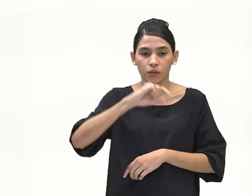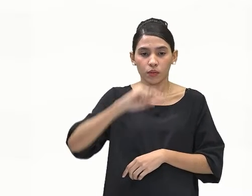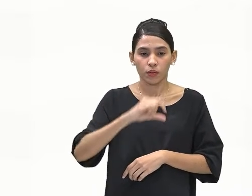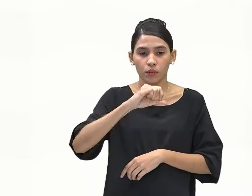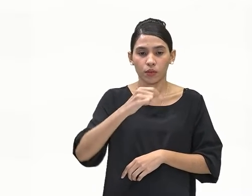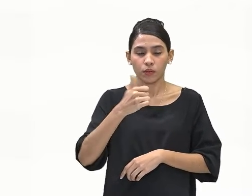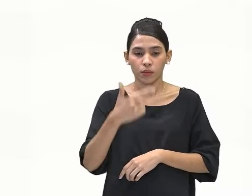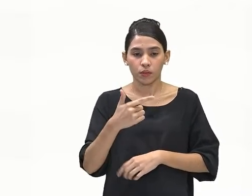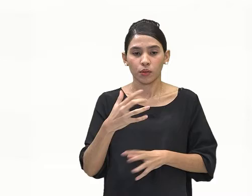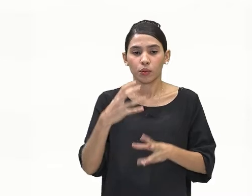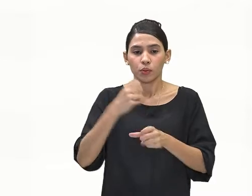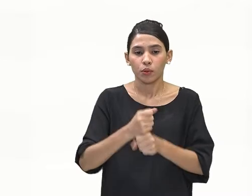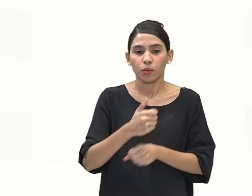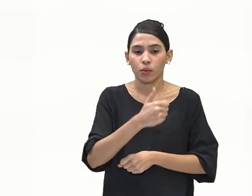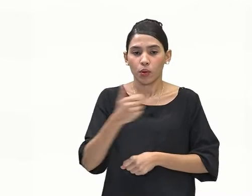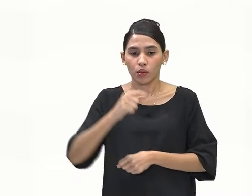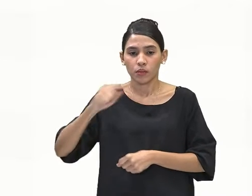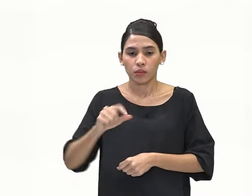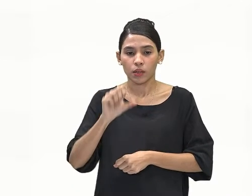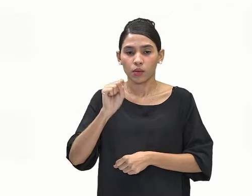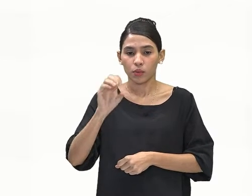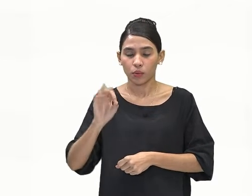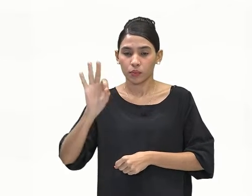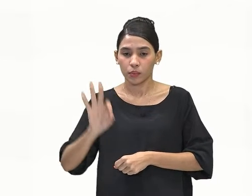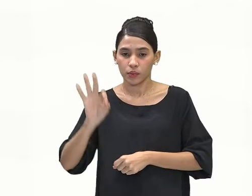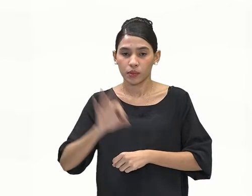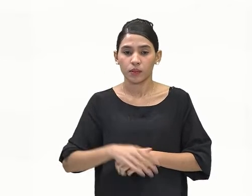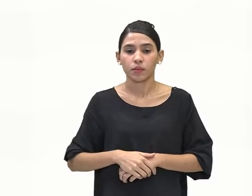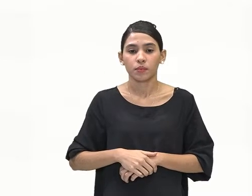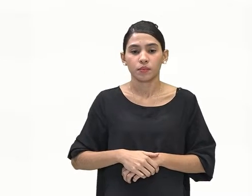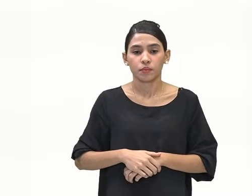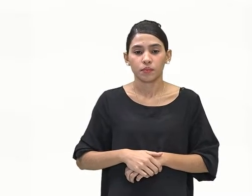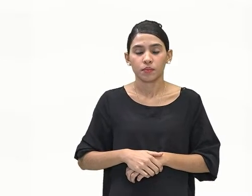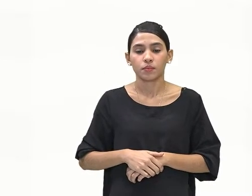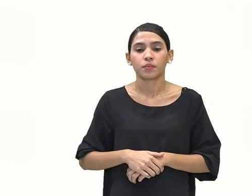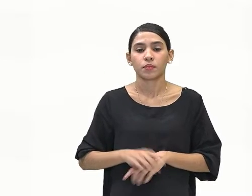indígenas, correspondendo a 11,8%.